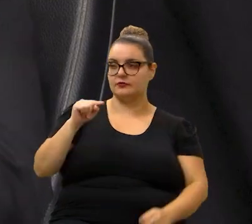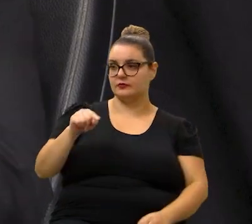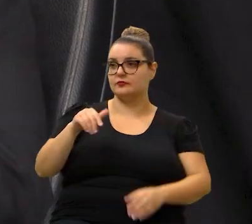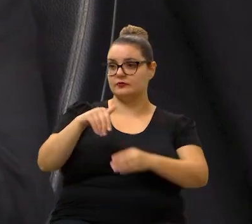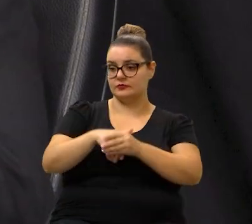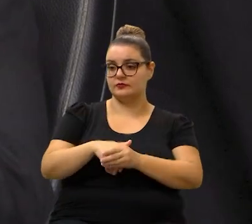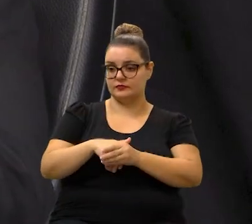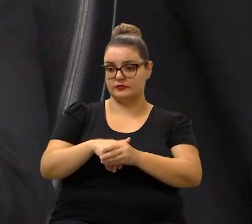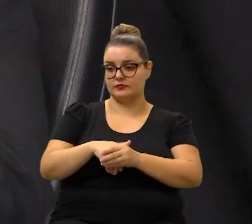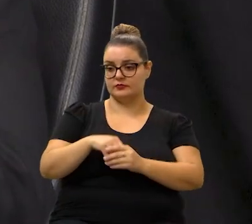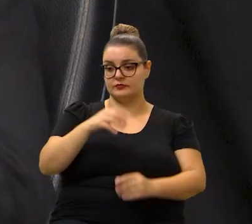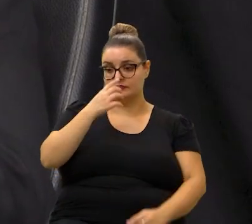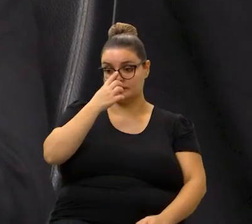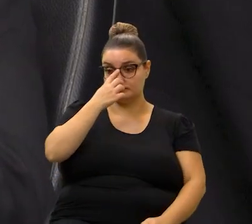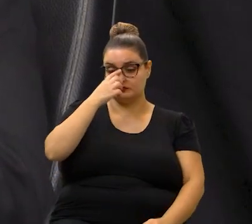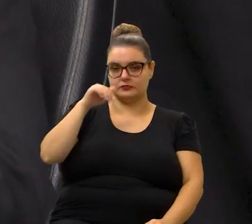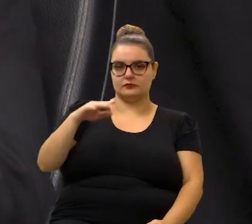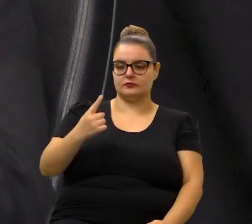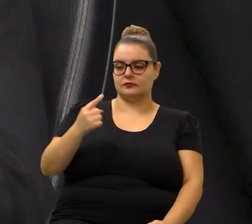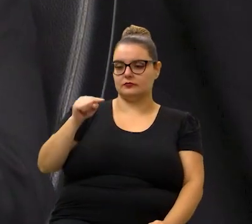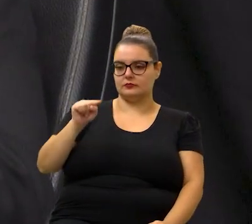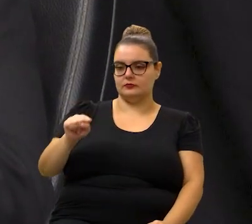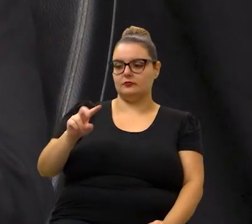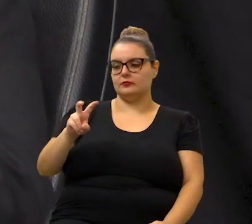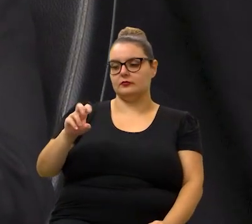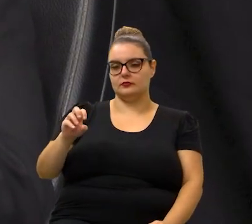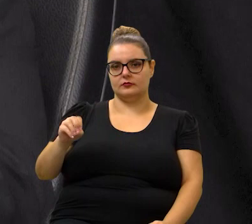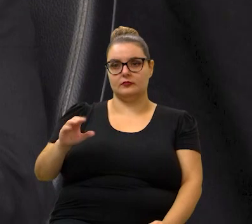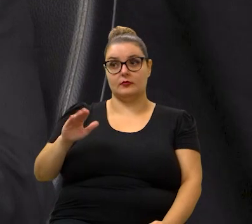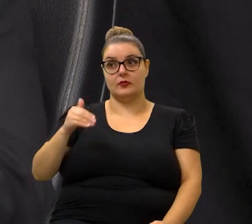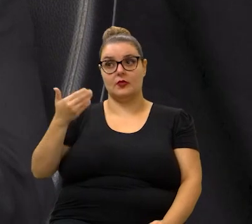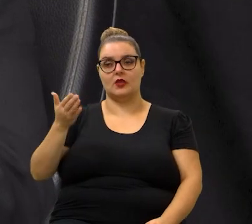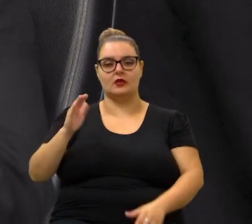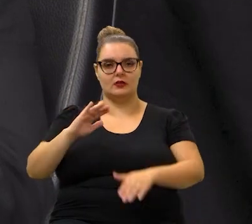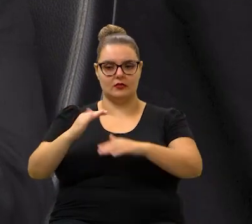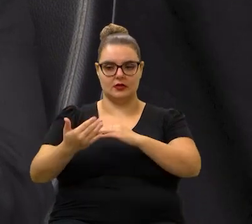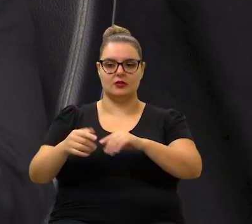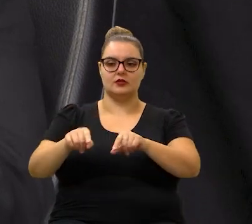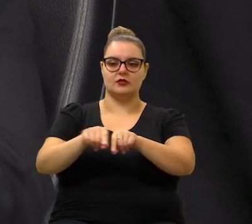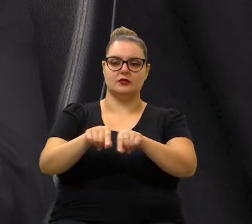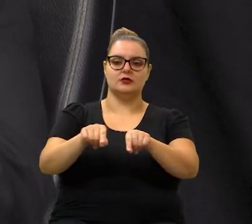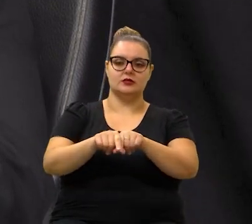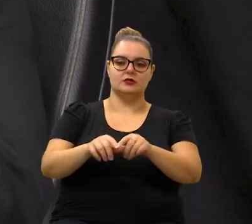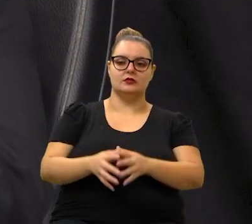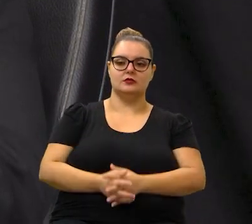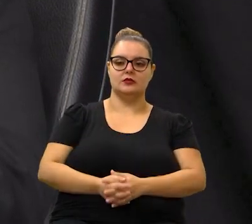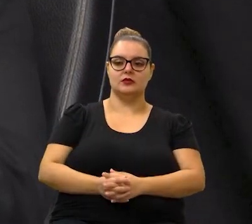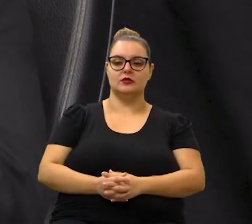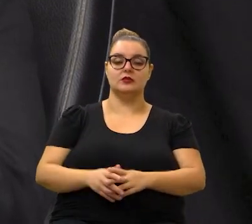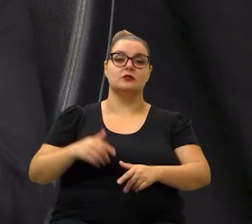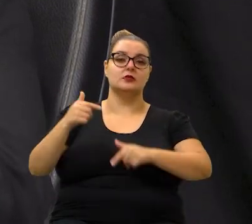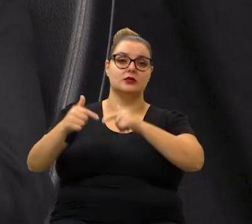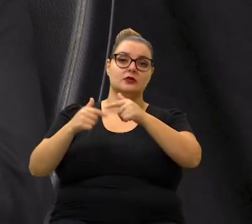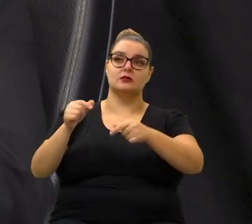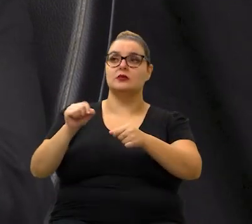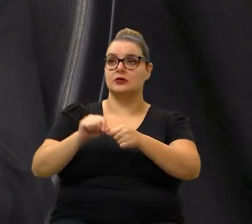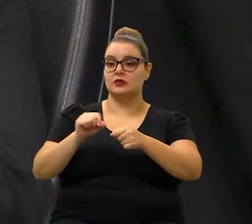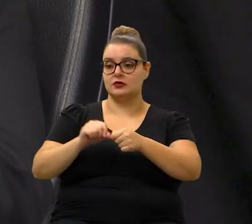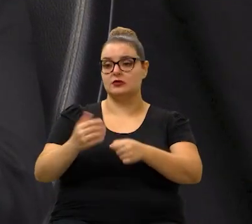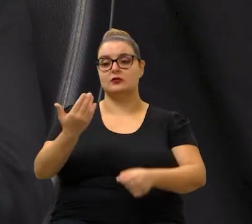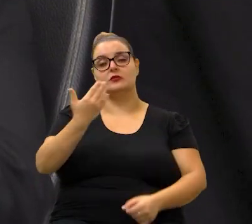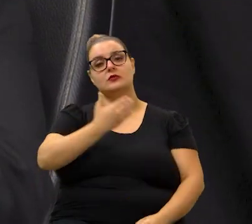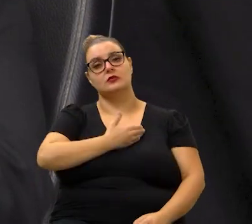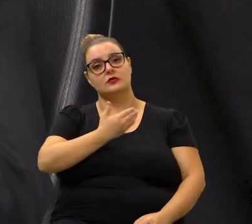votos e mais os 1500 que eu tive para fora do bairro que também foi o trabalho que a gente tinha